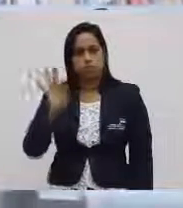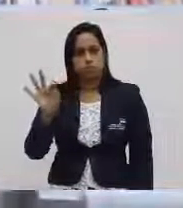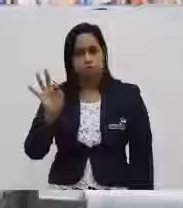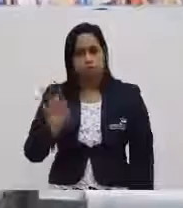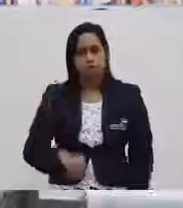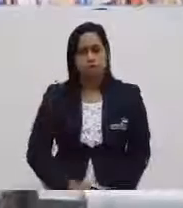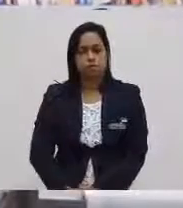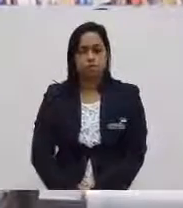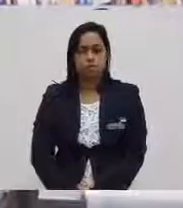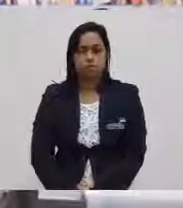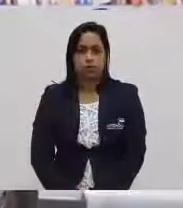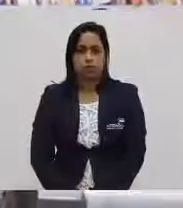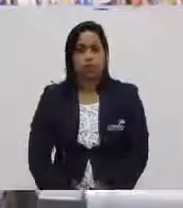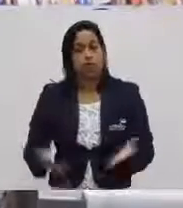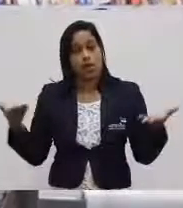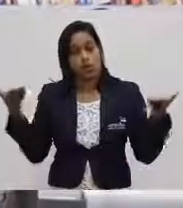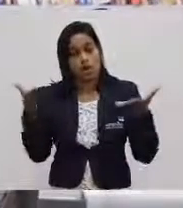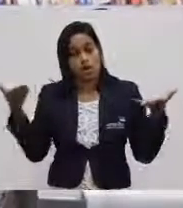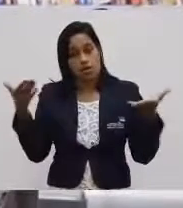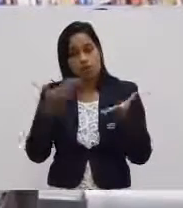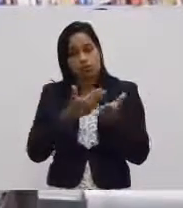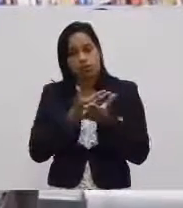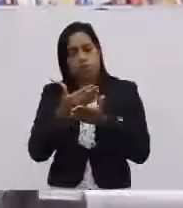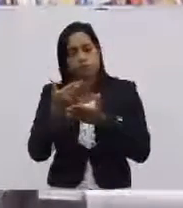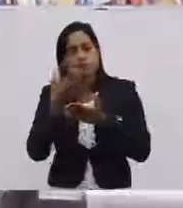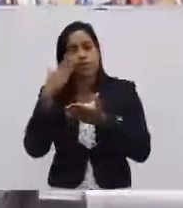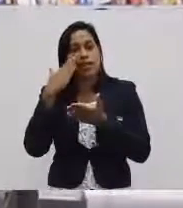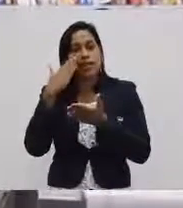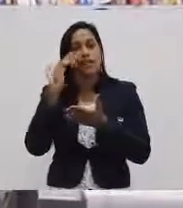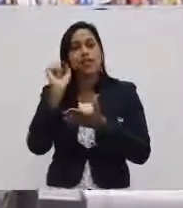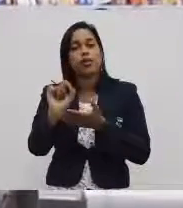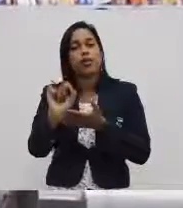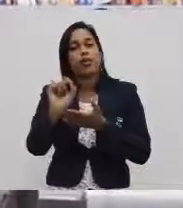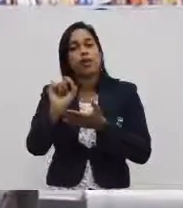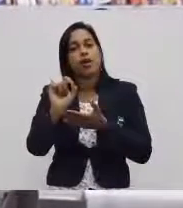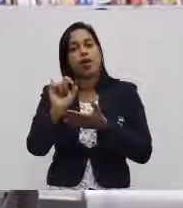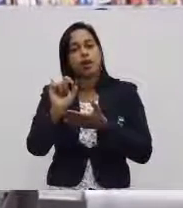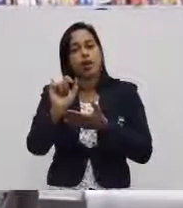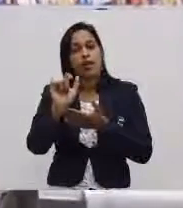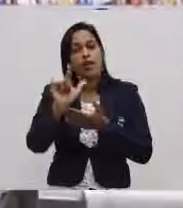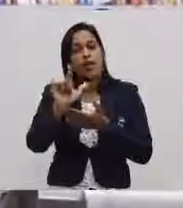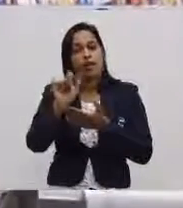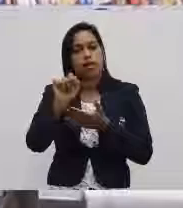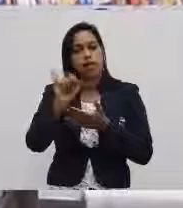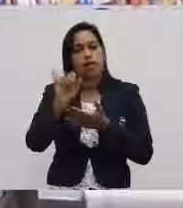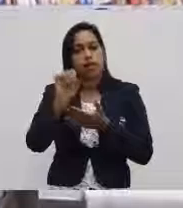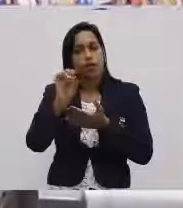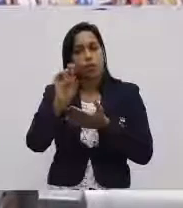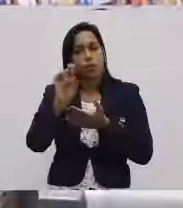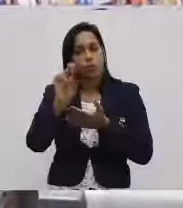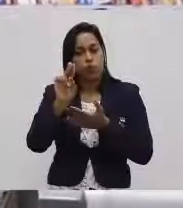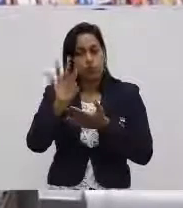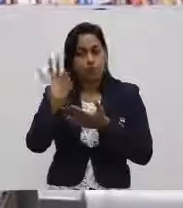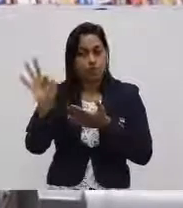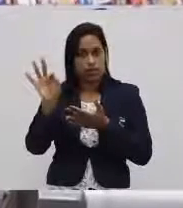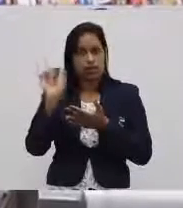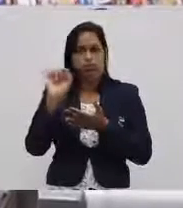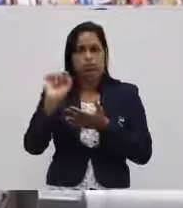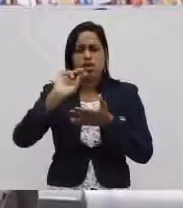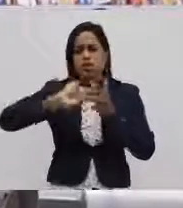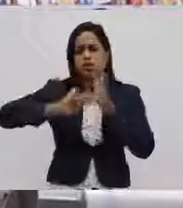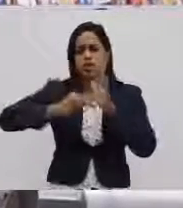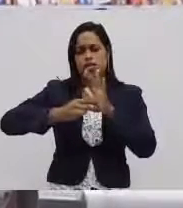Agora sim, nós vamos começar a falar sobre o arranjo físico ou layout. Antes de começarmos a falar, o que significa a